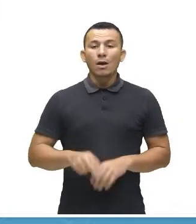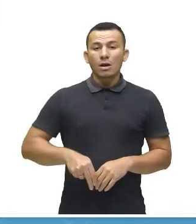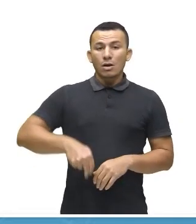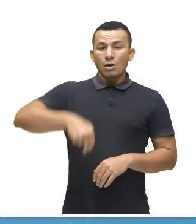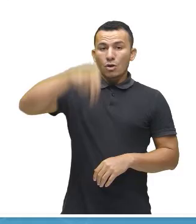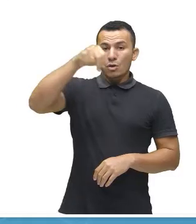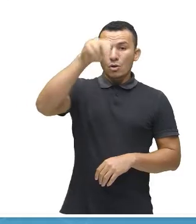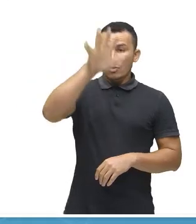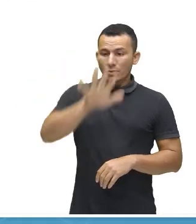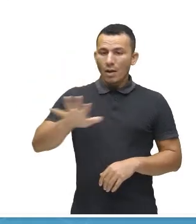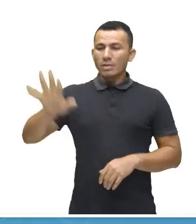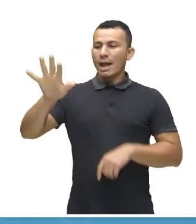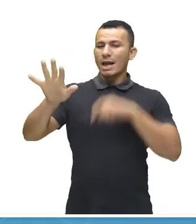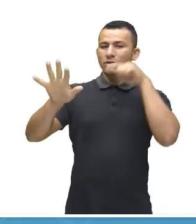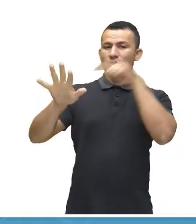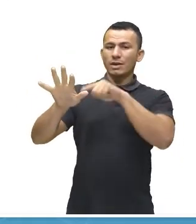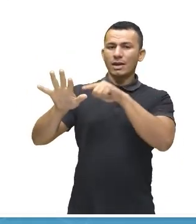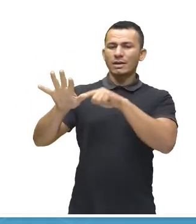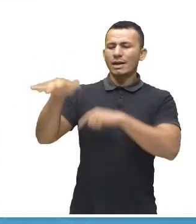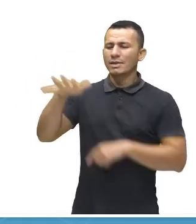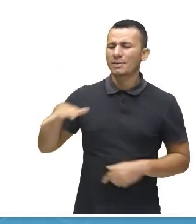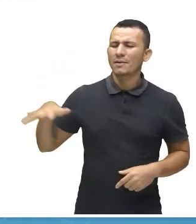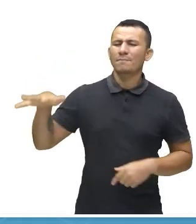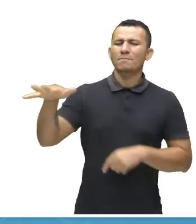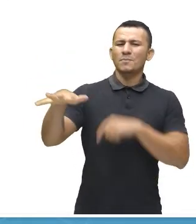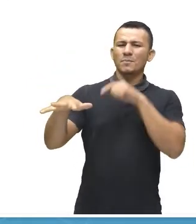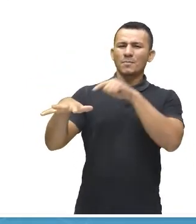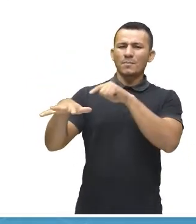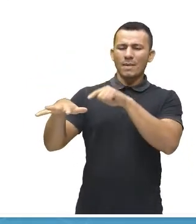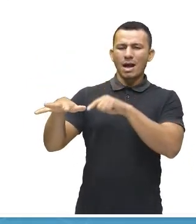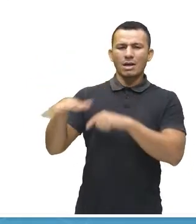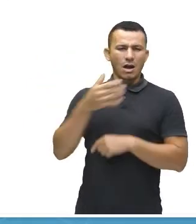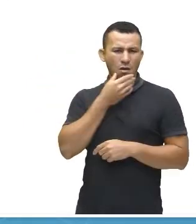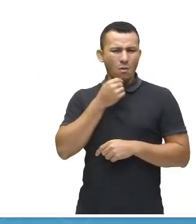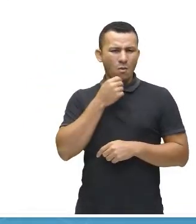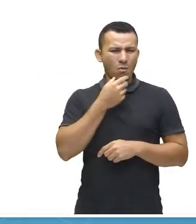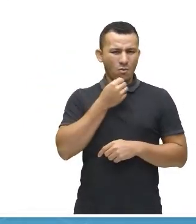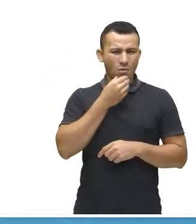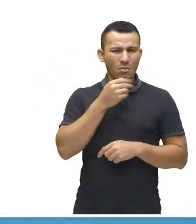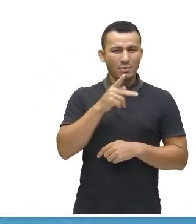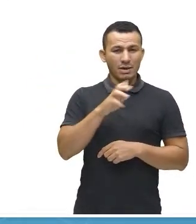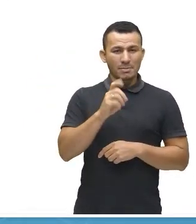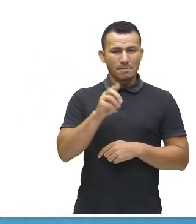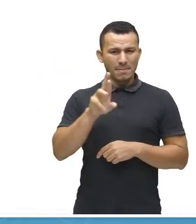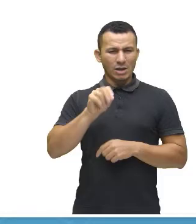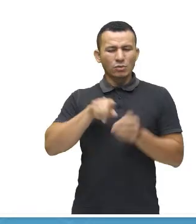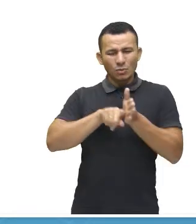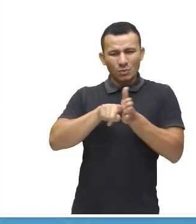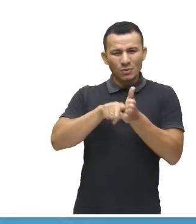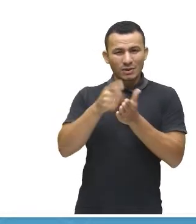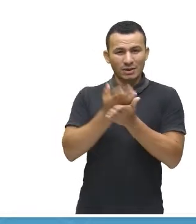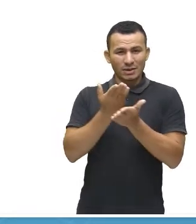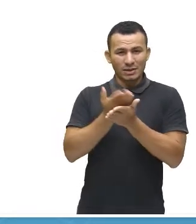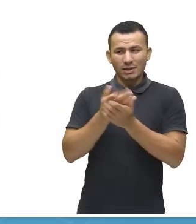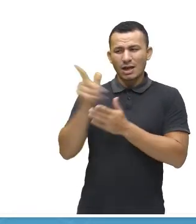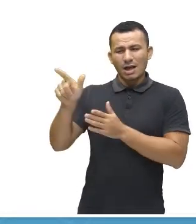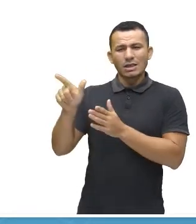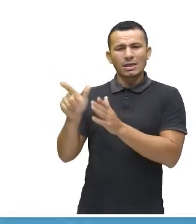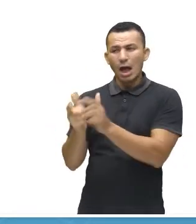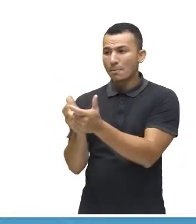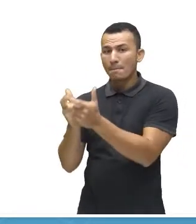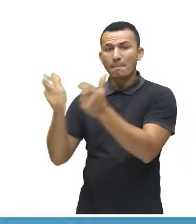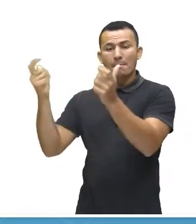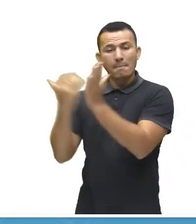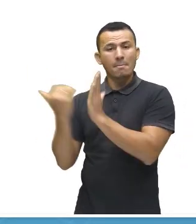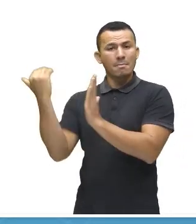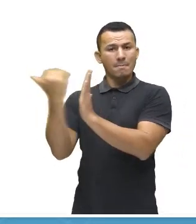Nordeste já vai ser a região que Pedro Pinchas, né, diz que o povoamento ocorreu de forma mais